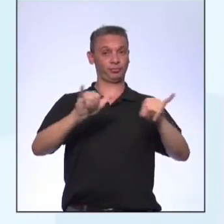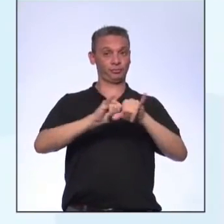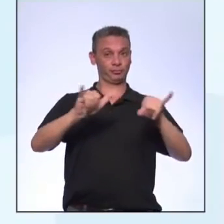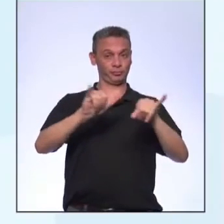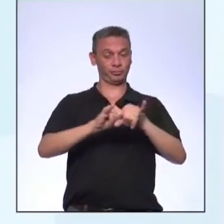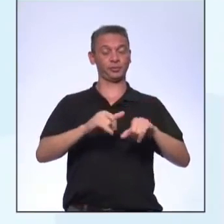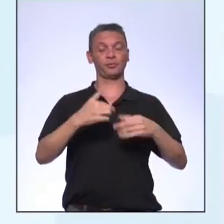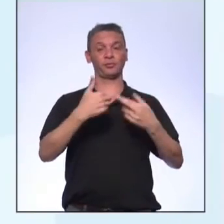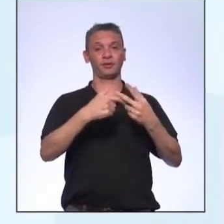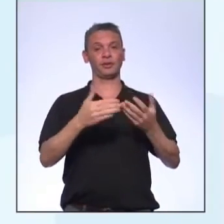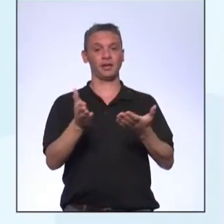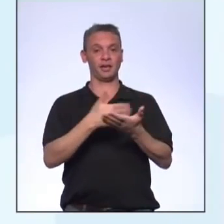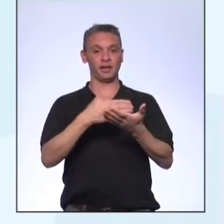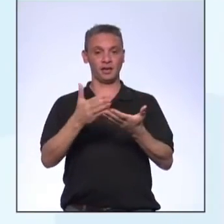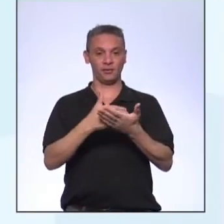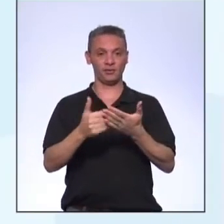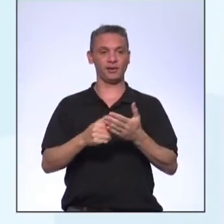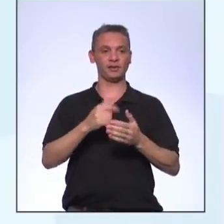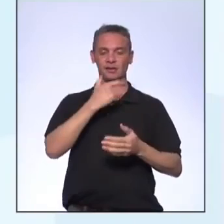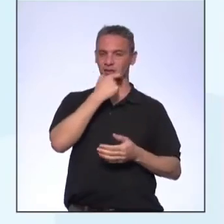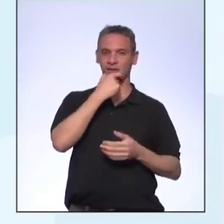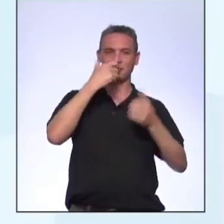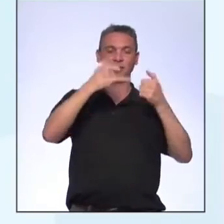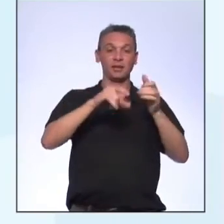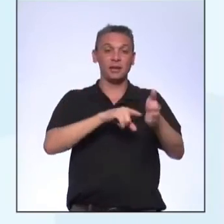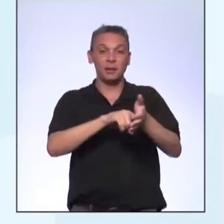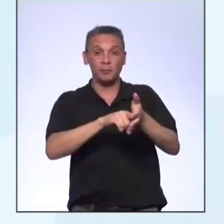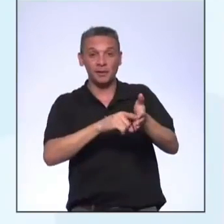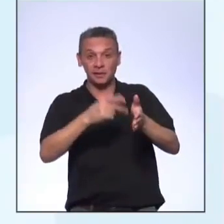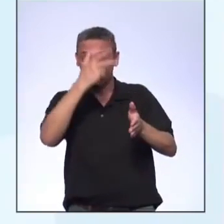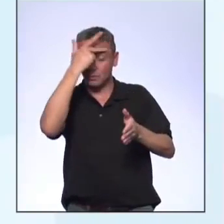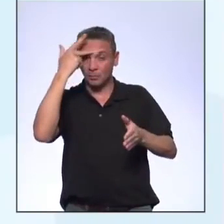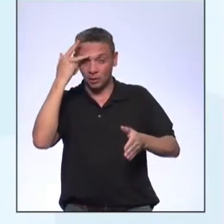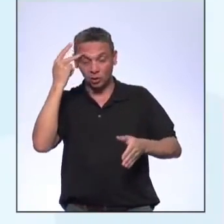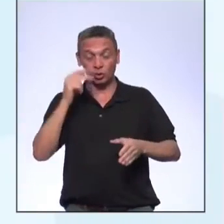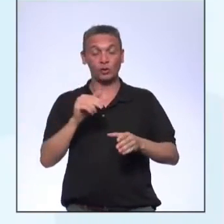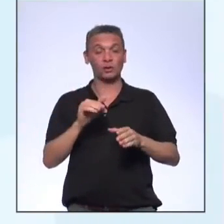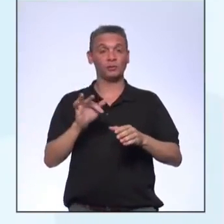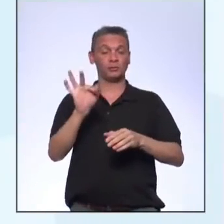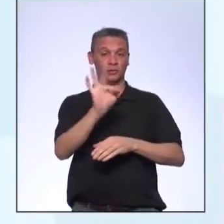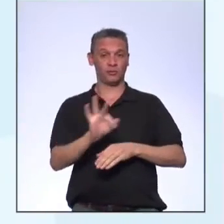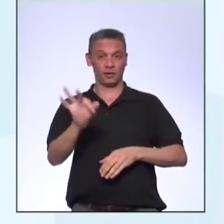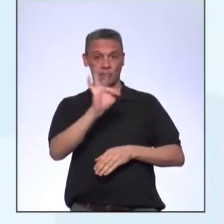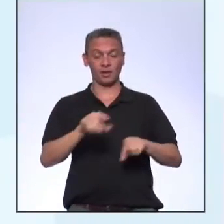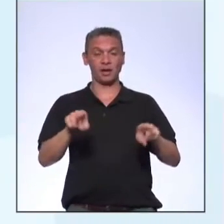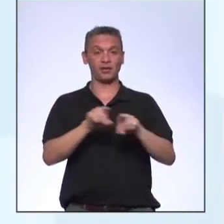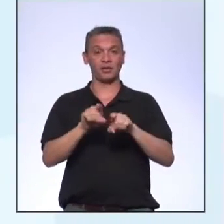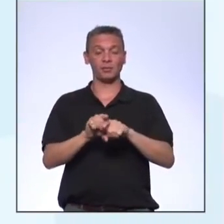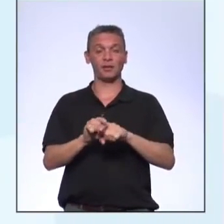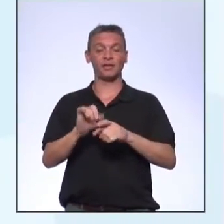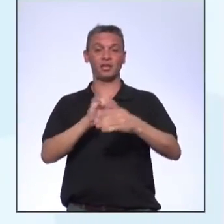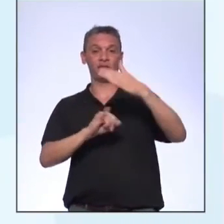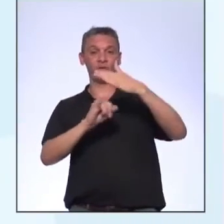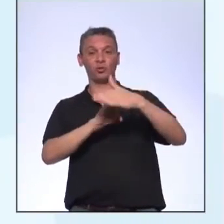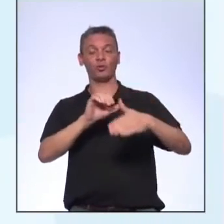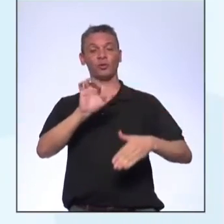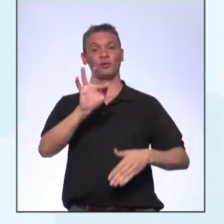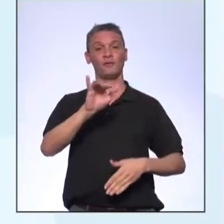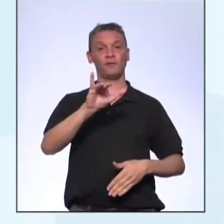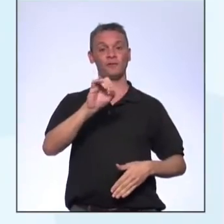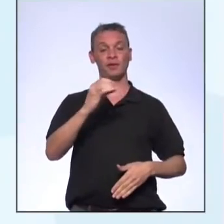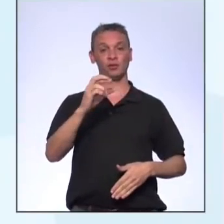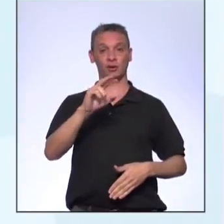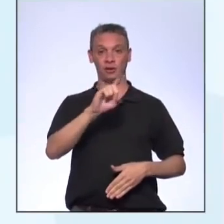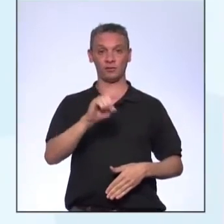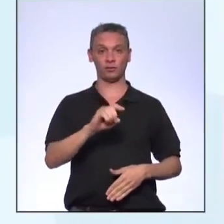in Immunology, pesquisadores da Universidade Federal Fluminense e do Instituto Oswaldo Cruz, a Fiocruz, discutem o